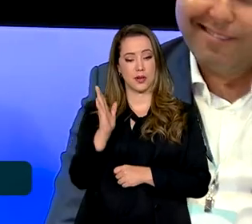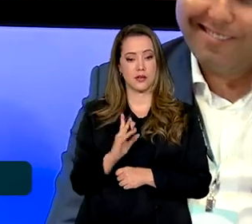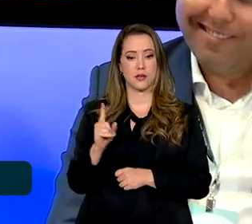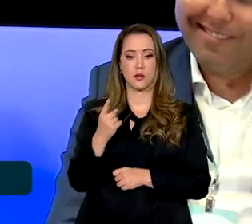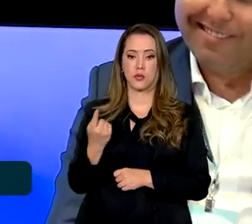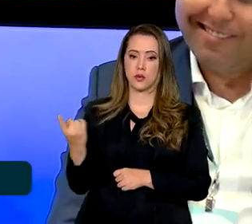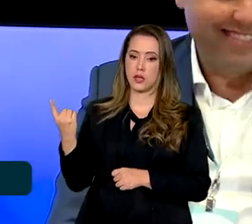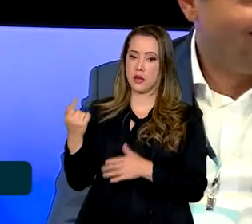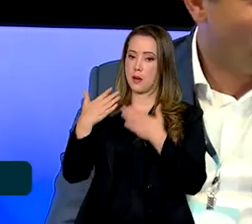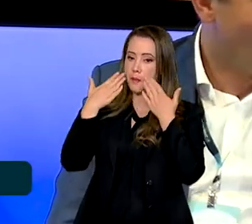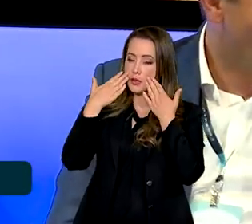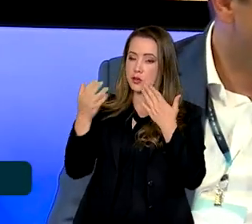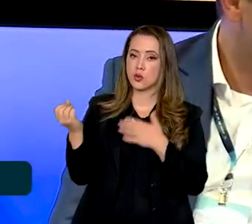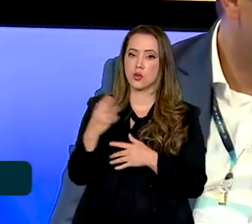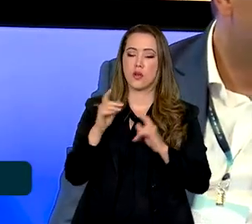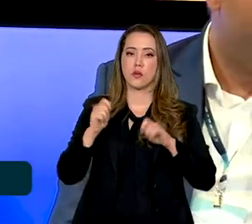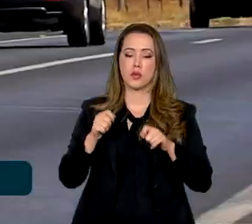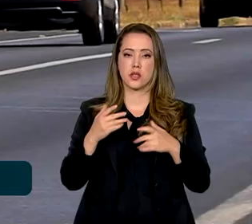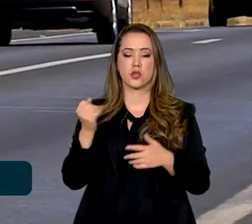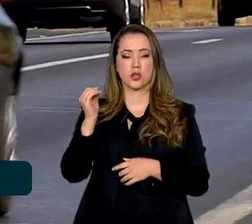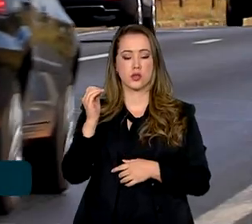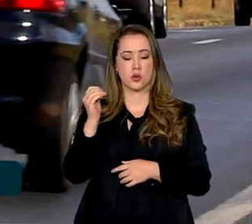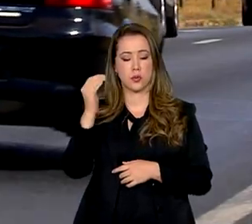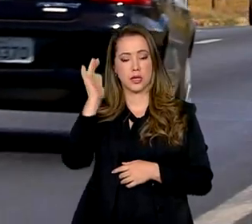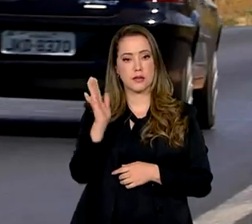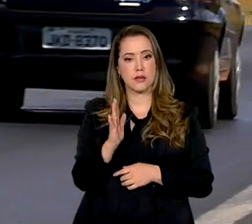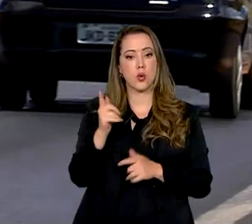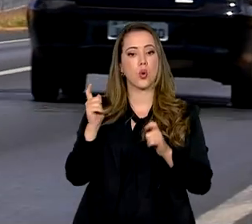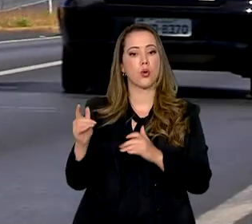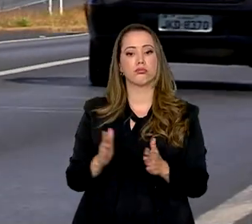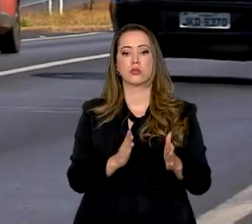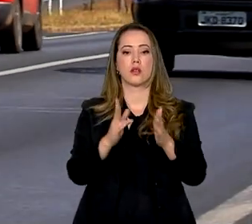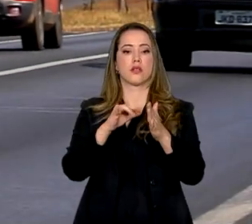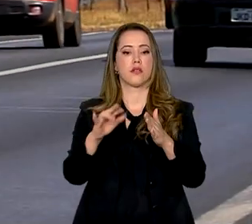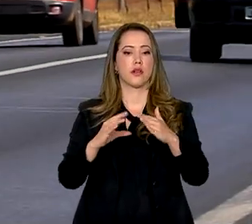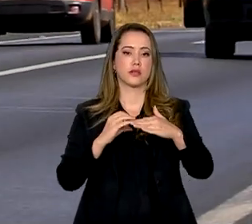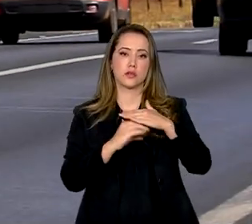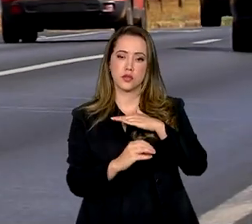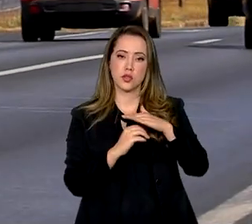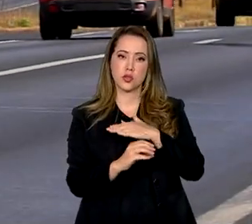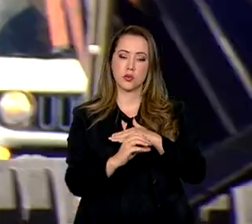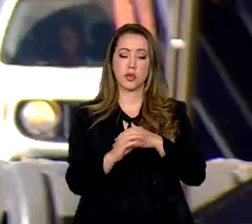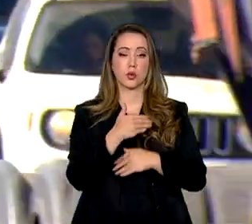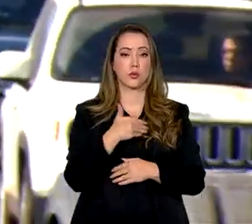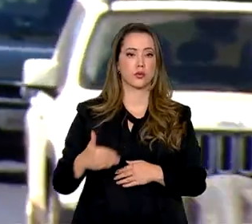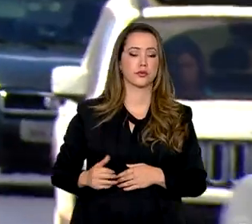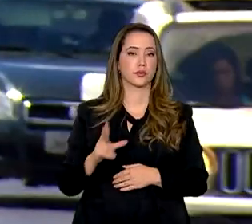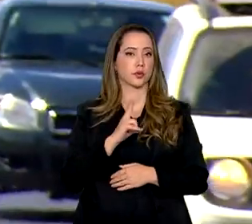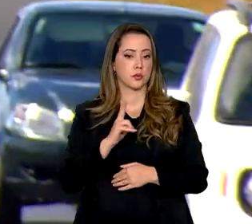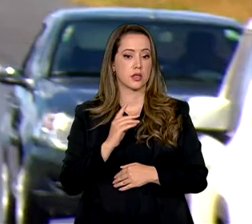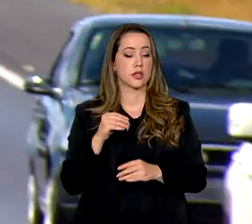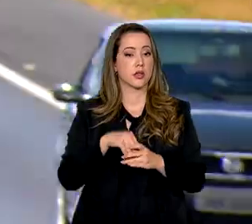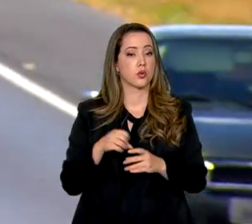apresentou a nova política de concessões do governo federal. As rodovias que devem receber investimentos públicos e privados dentro do